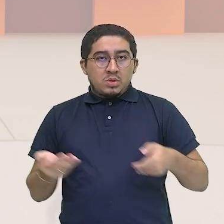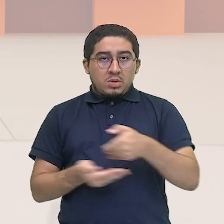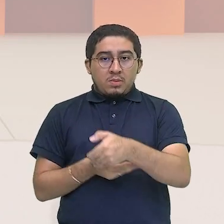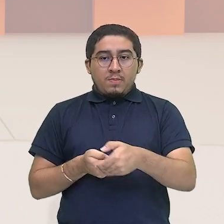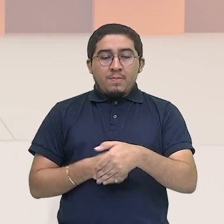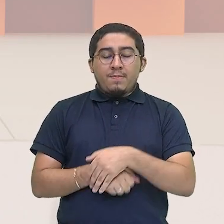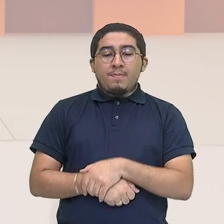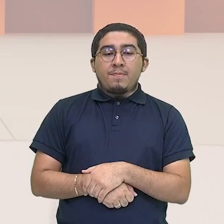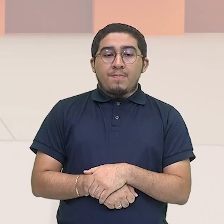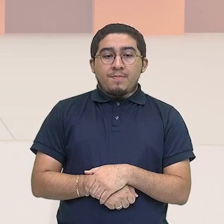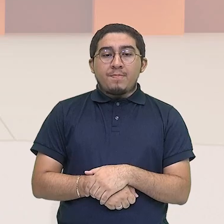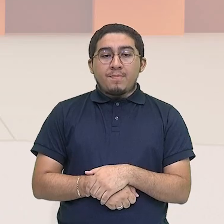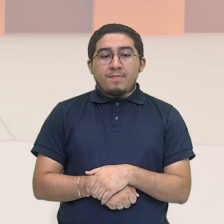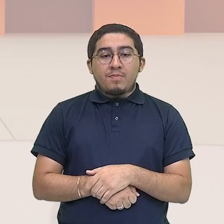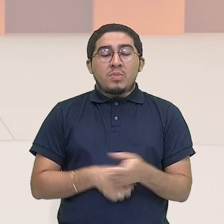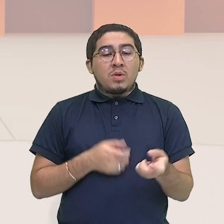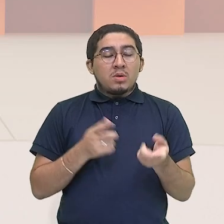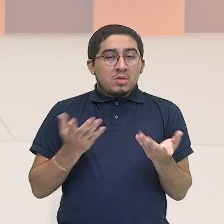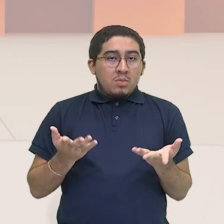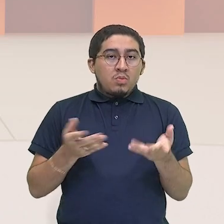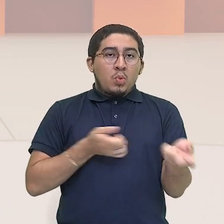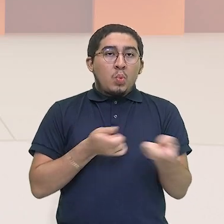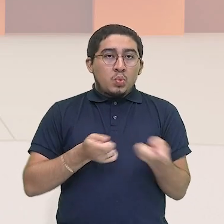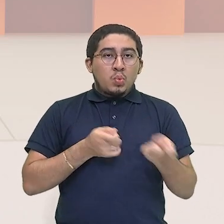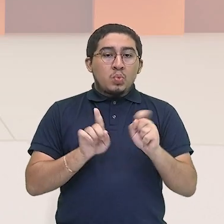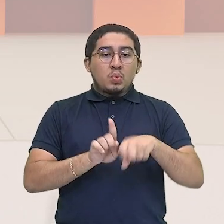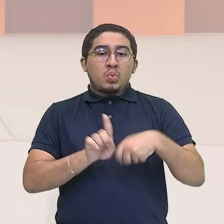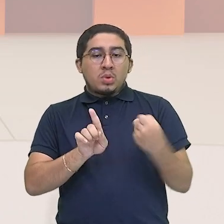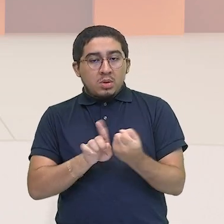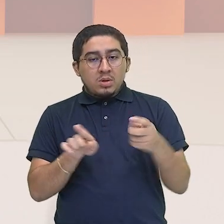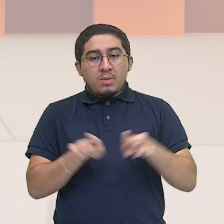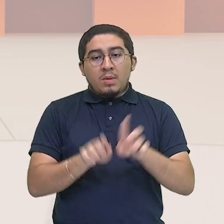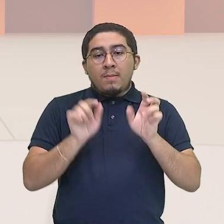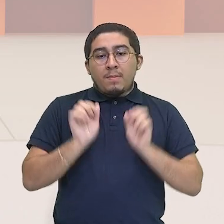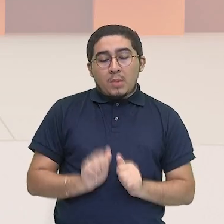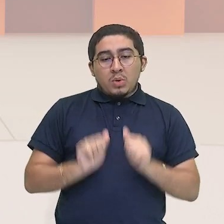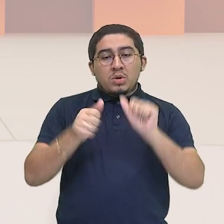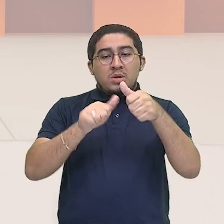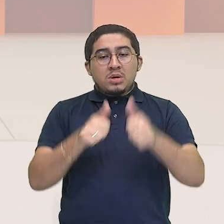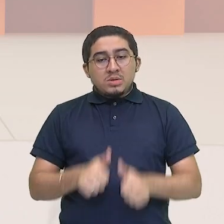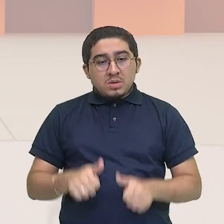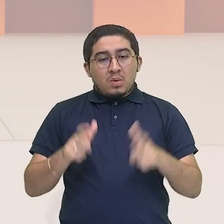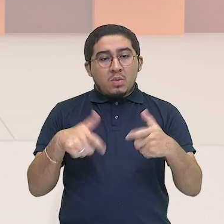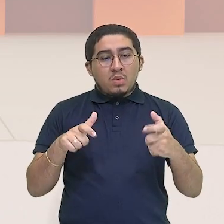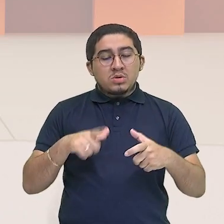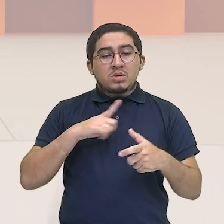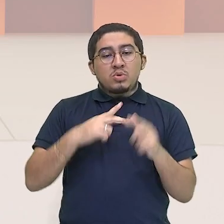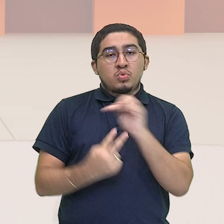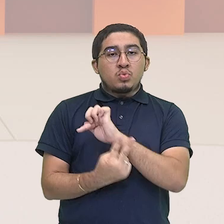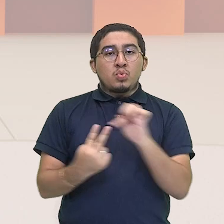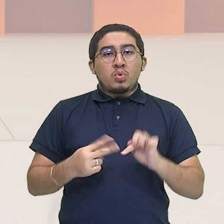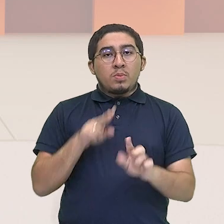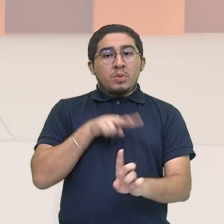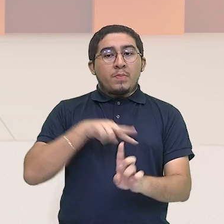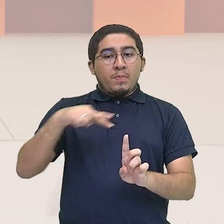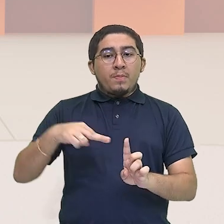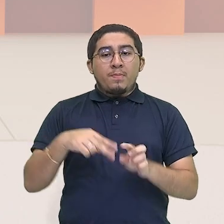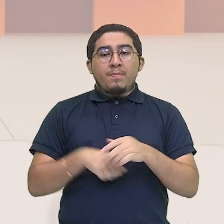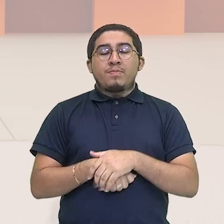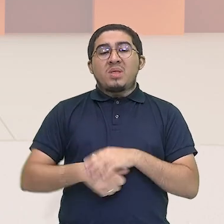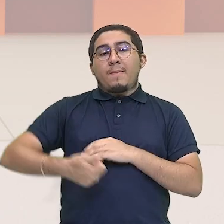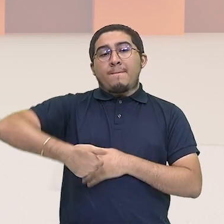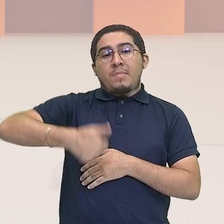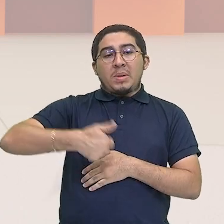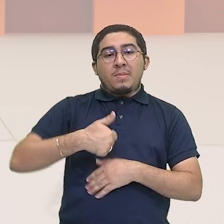da socialização. Então, o controle social pode ser analisado por duas perspectivas.